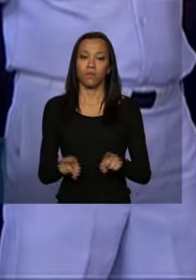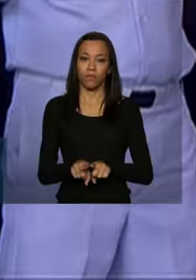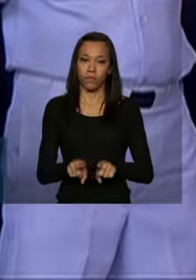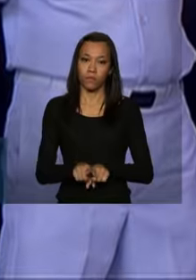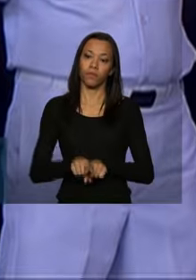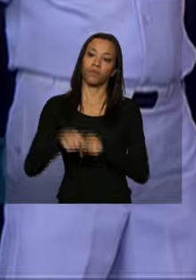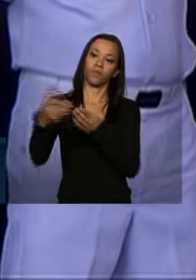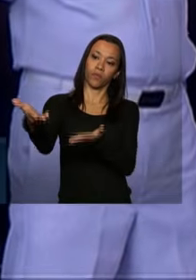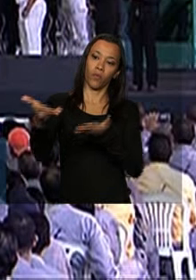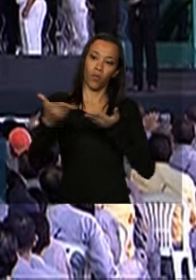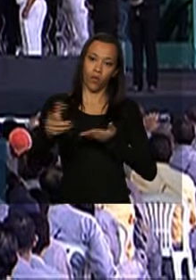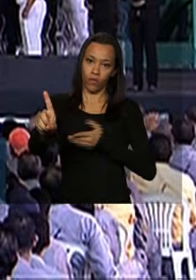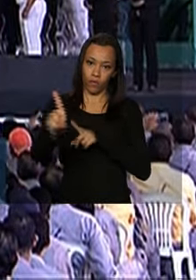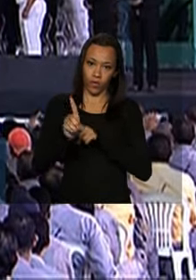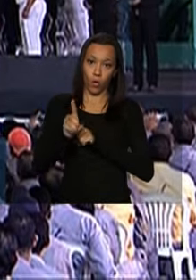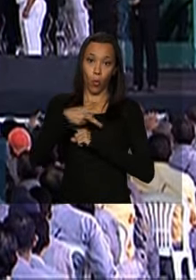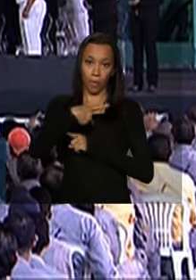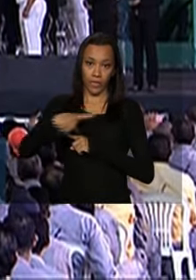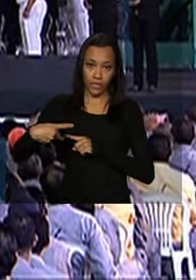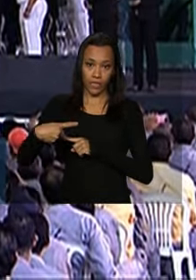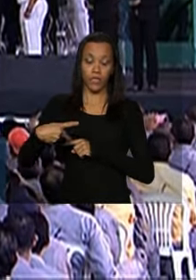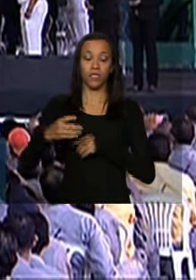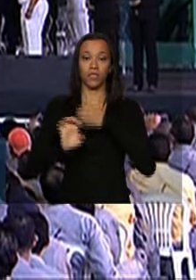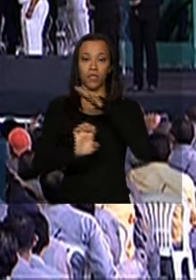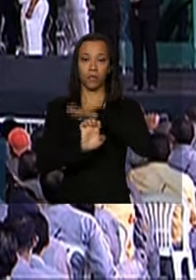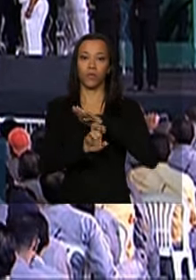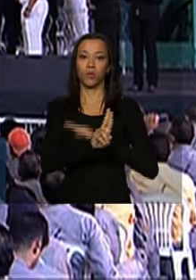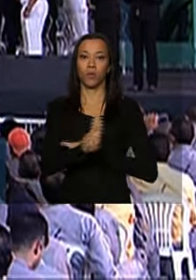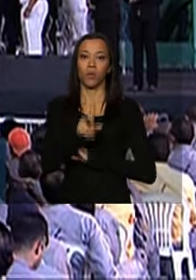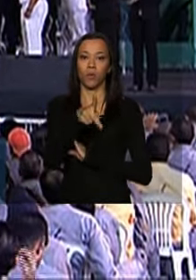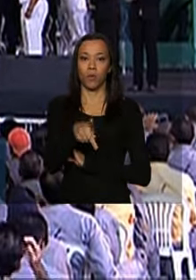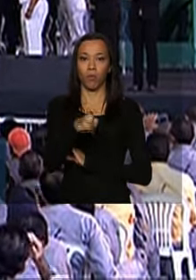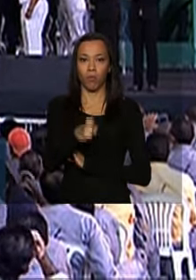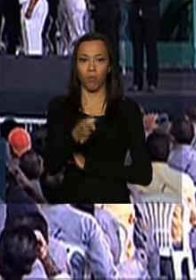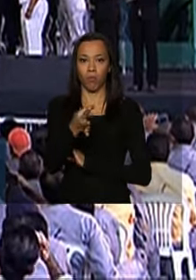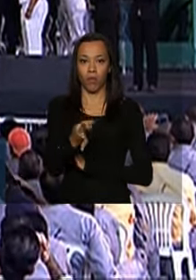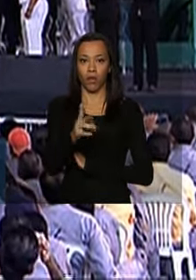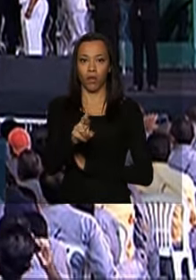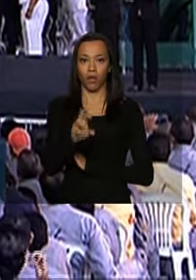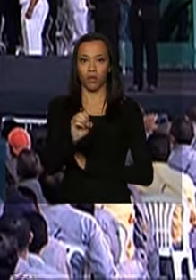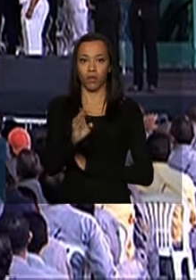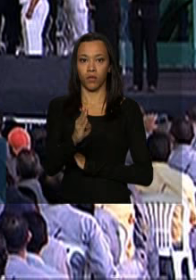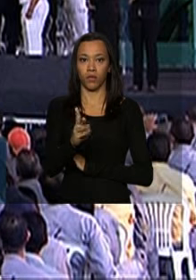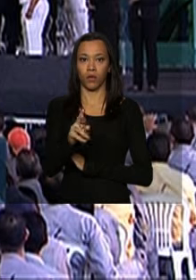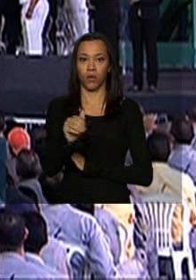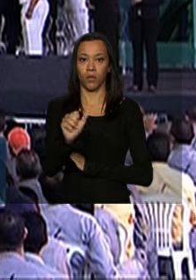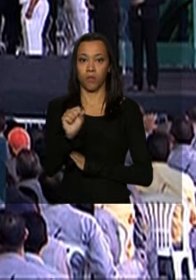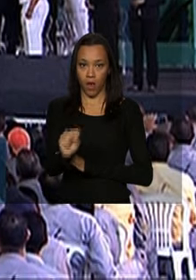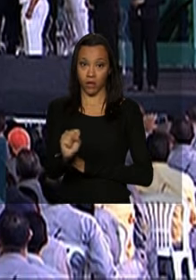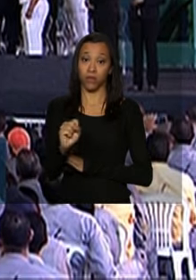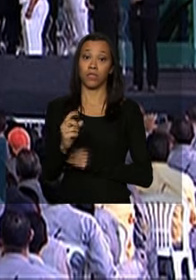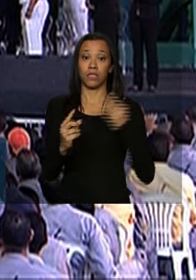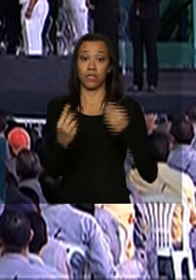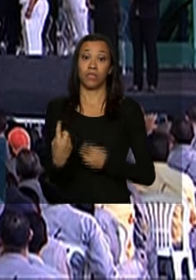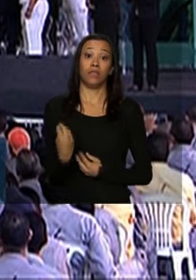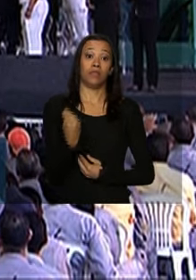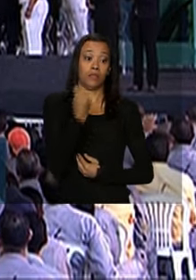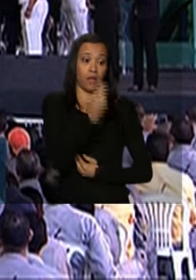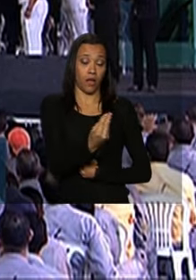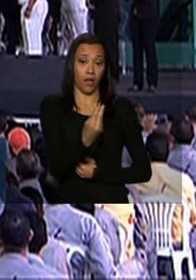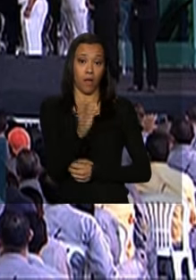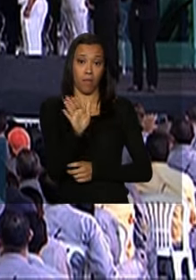Convidamos o presidente da Petrobras a proceder à entrega da bandeira da Petrobras ao chefe de máquinas,